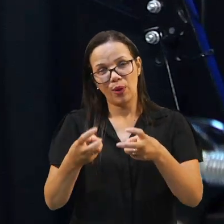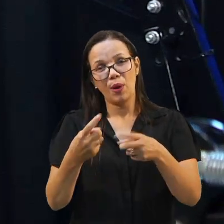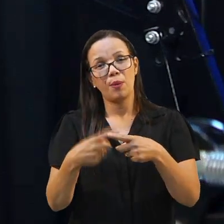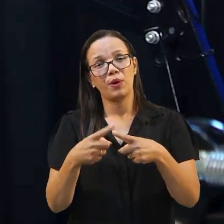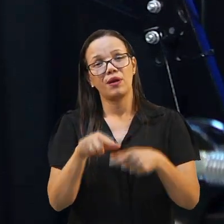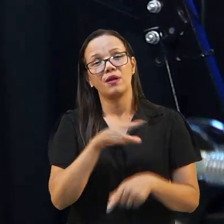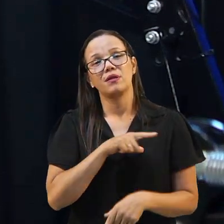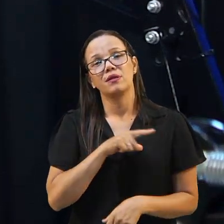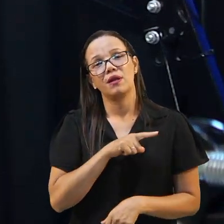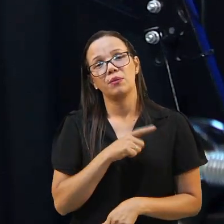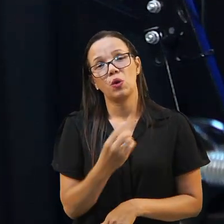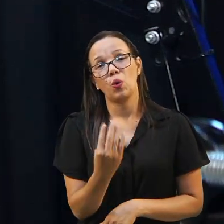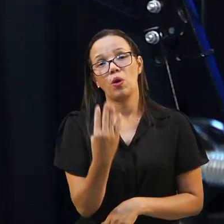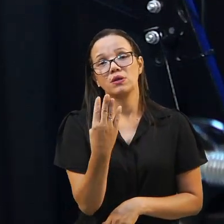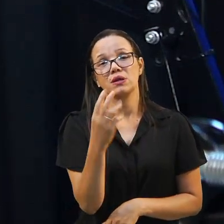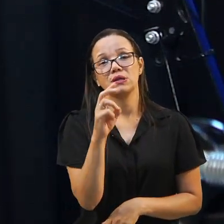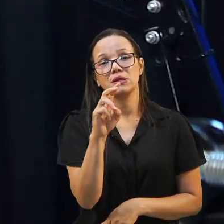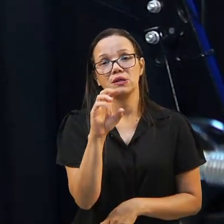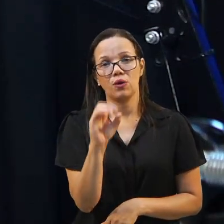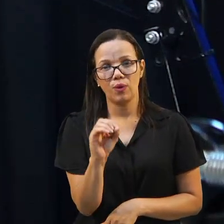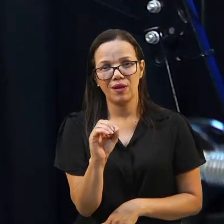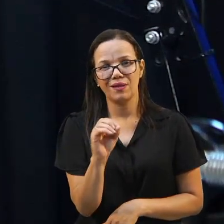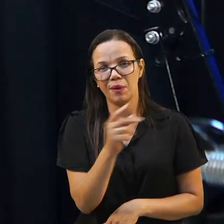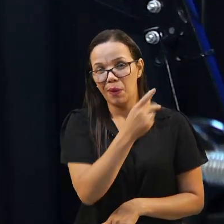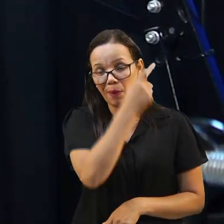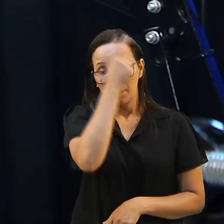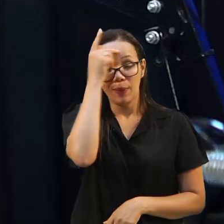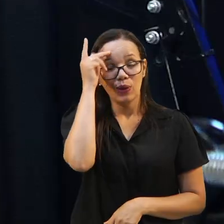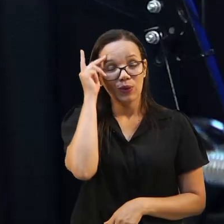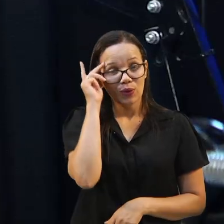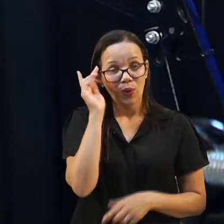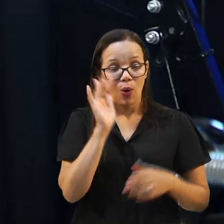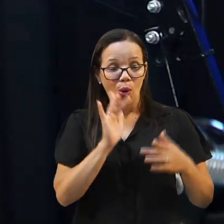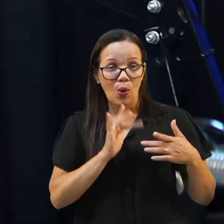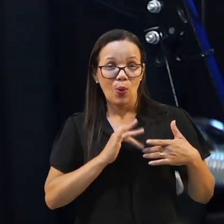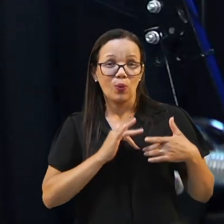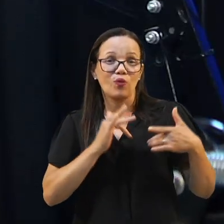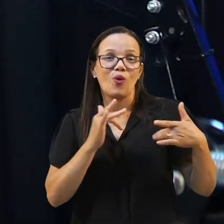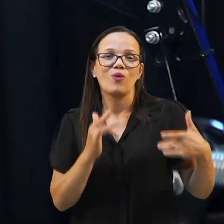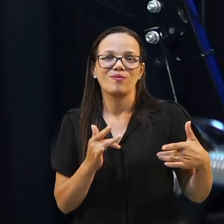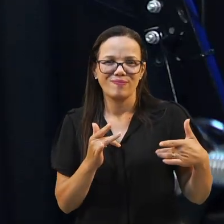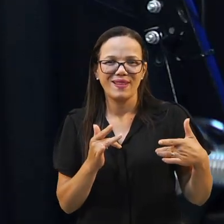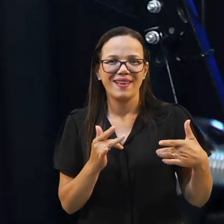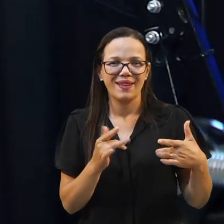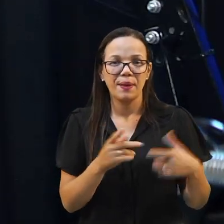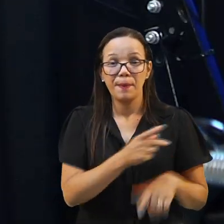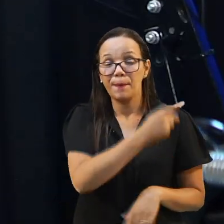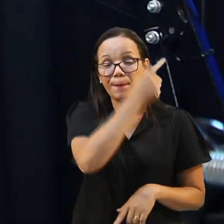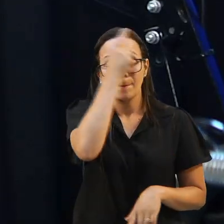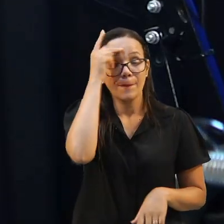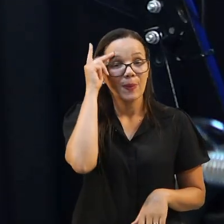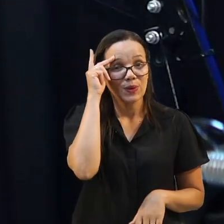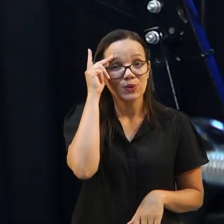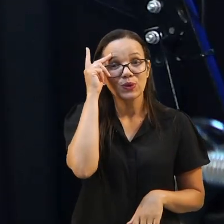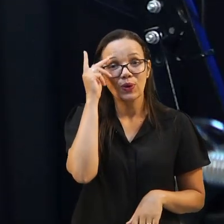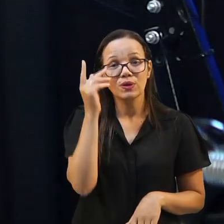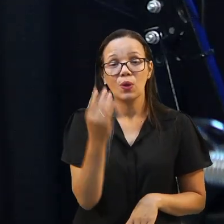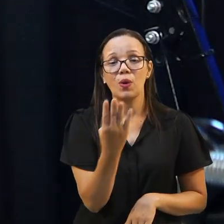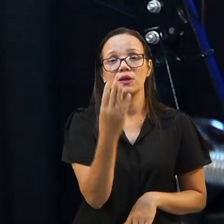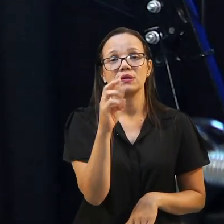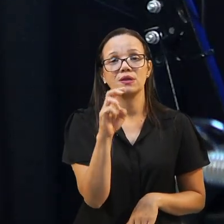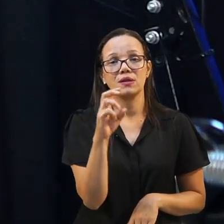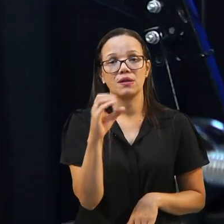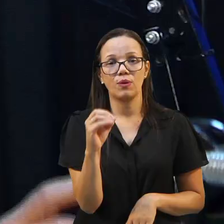temos lá 450 voluntários, são 450 pessoas que pelo menos 4 horas